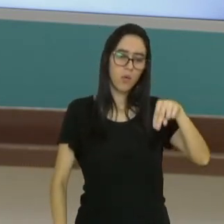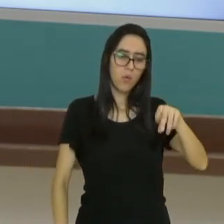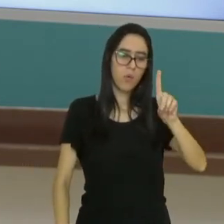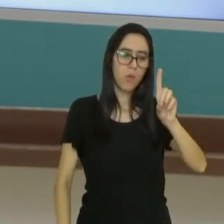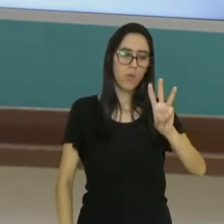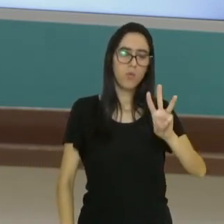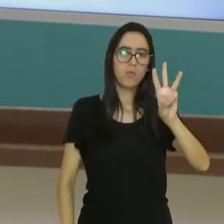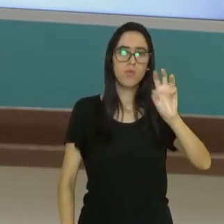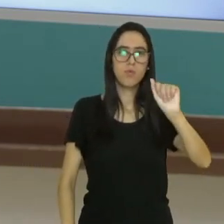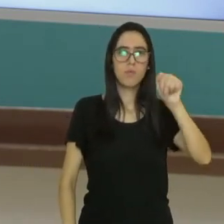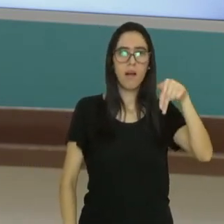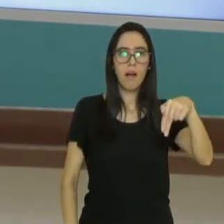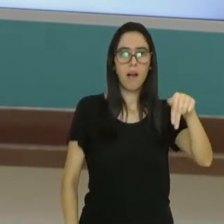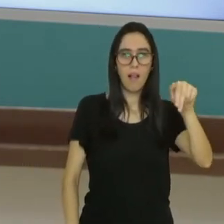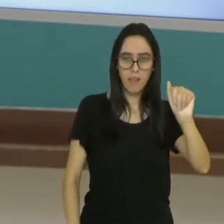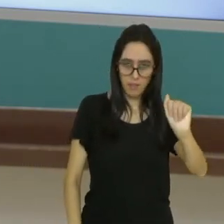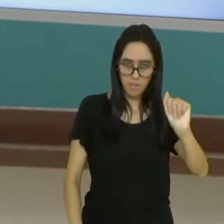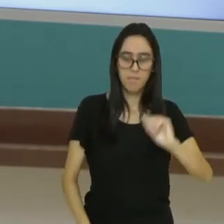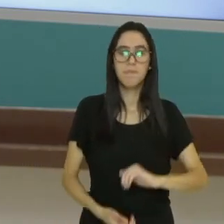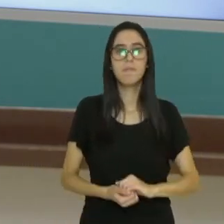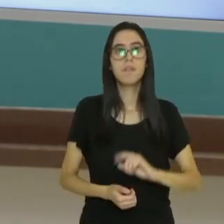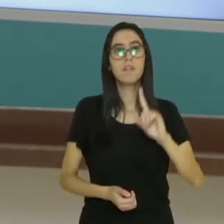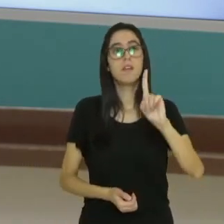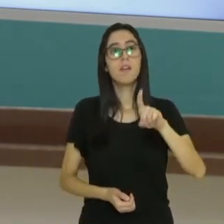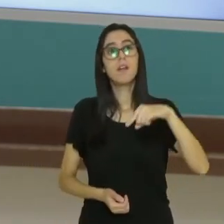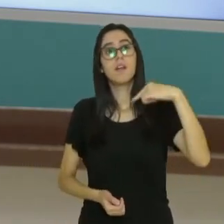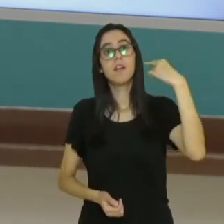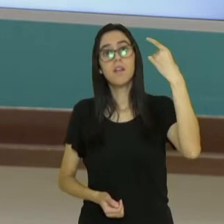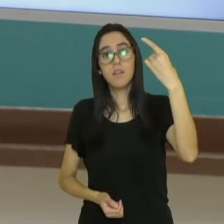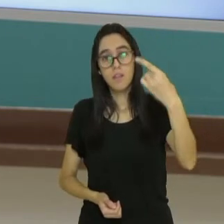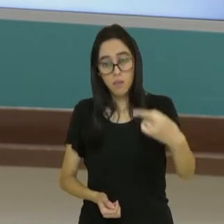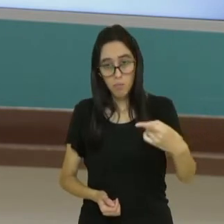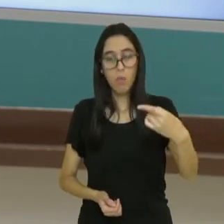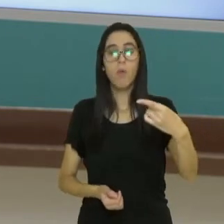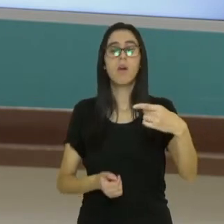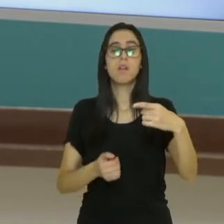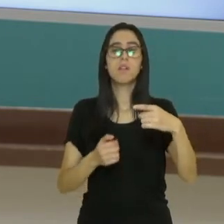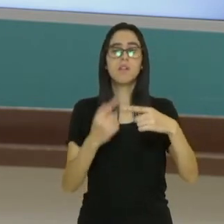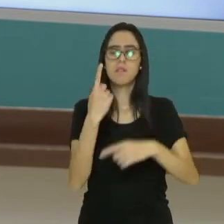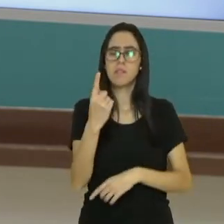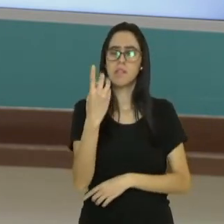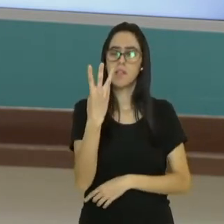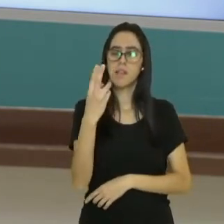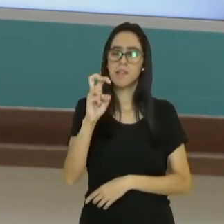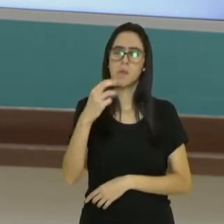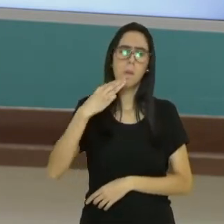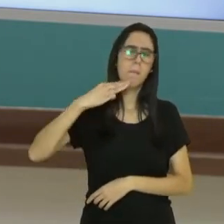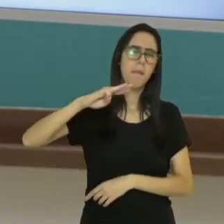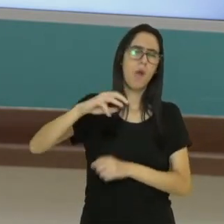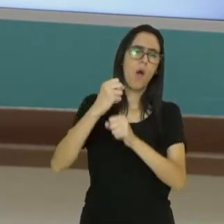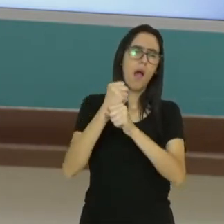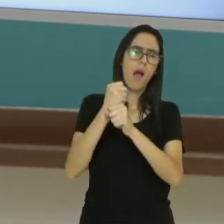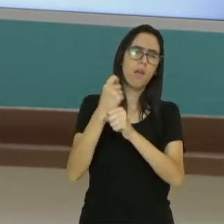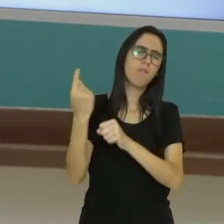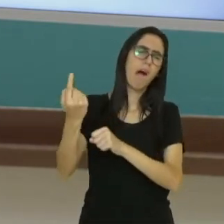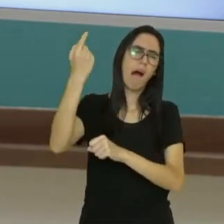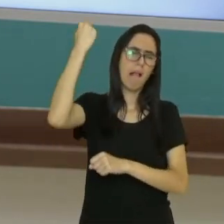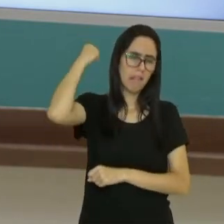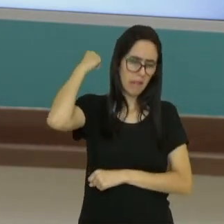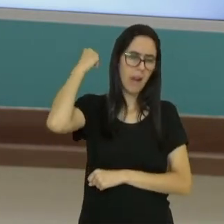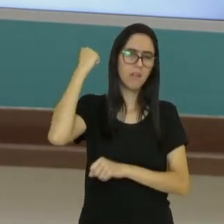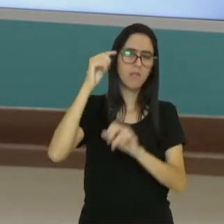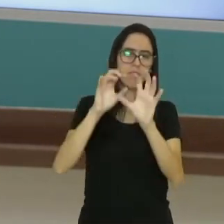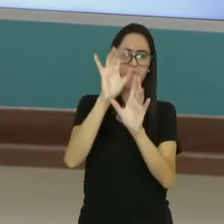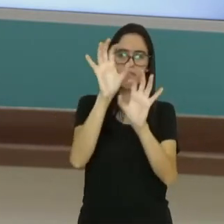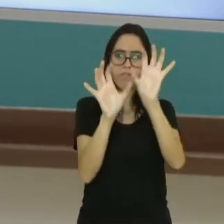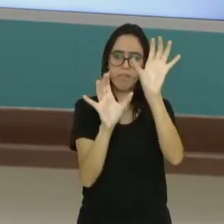que eles começam também a se dividir há 135 milhões de anos atrás e vão dar origem aos